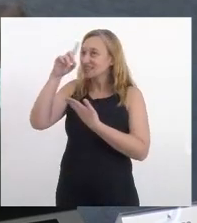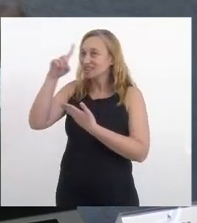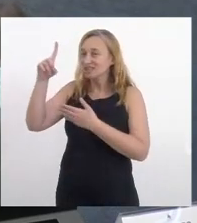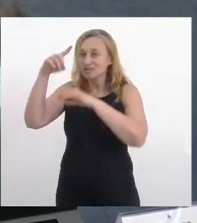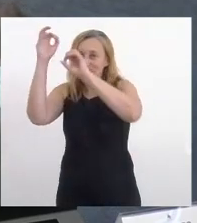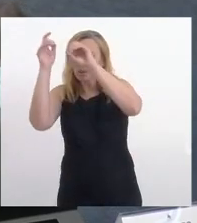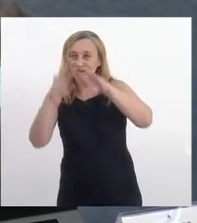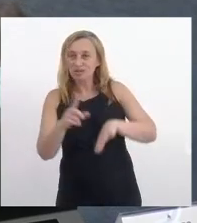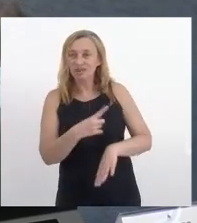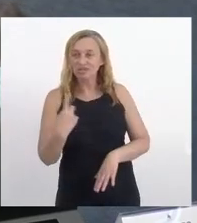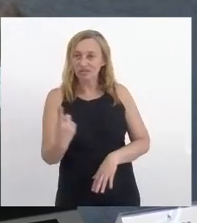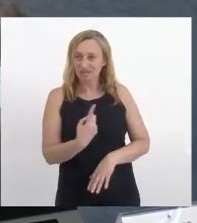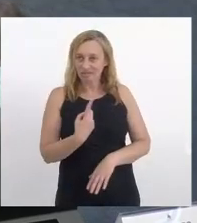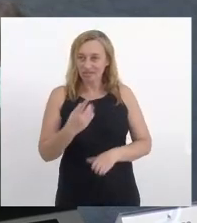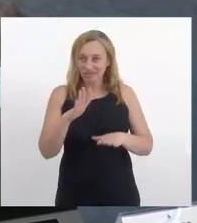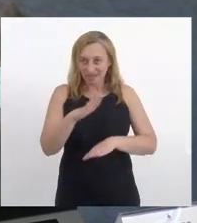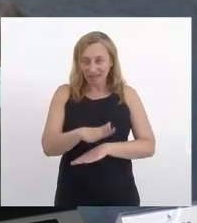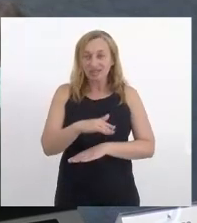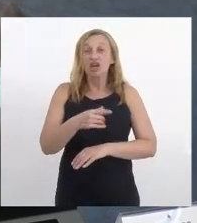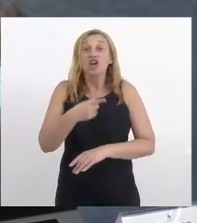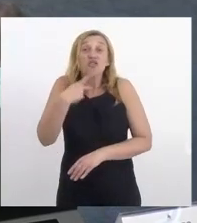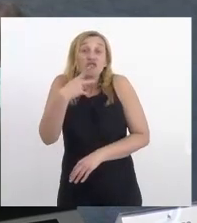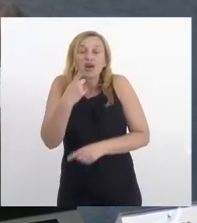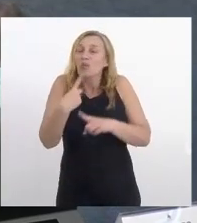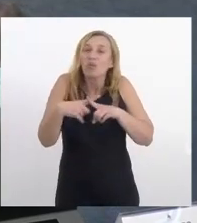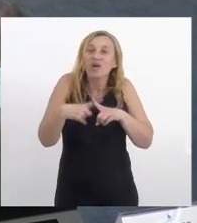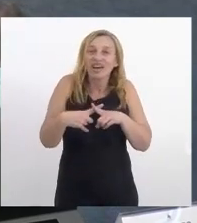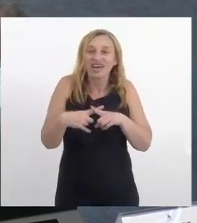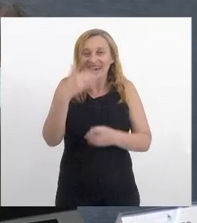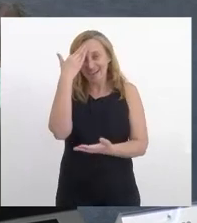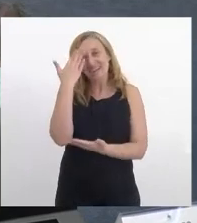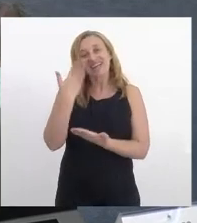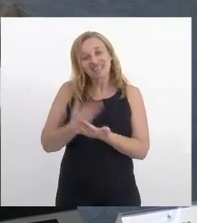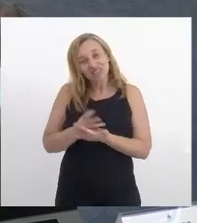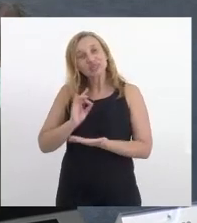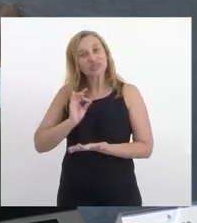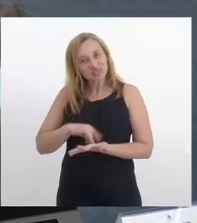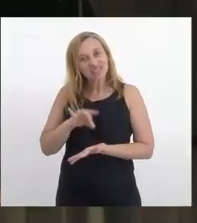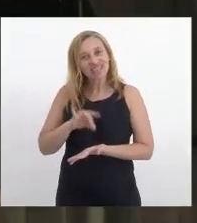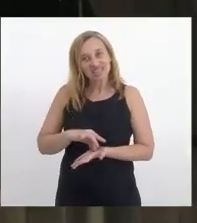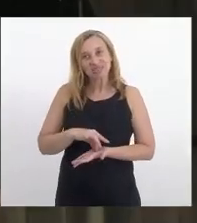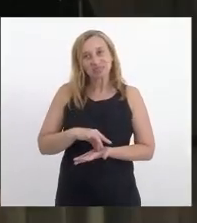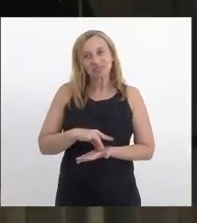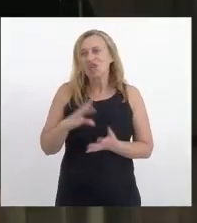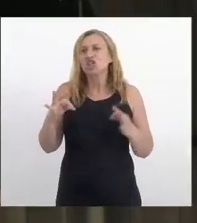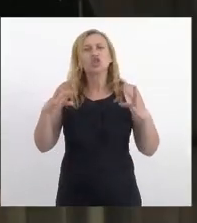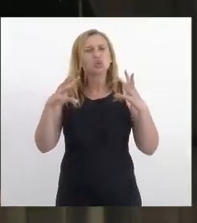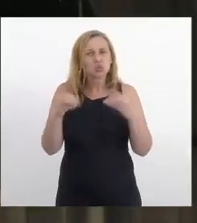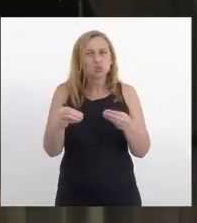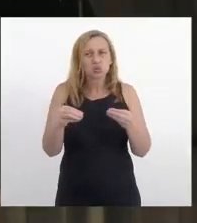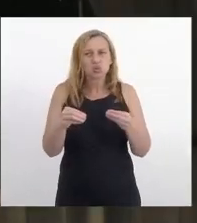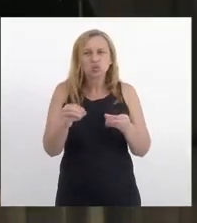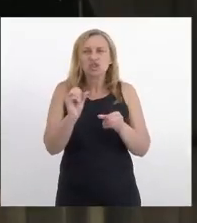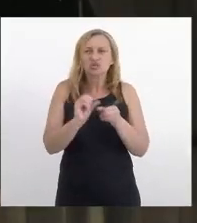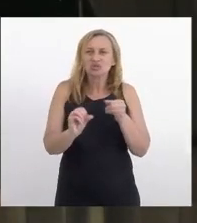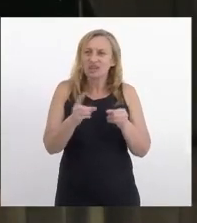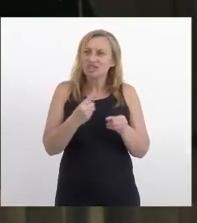tarde. E falo assim porque creio de verdade que tudo aquilo que nos